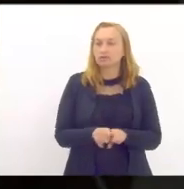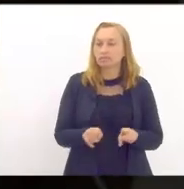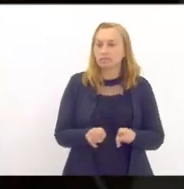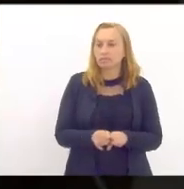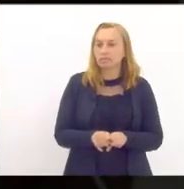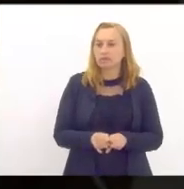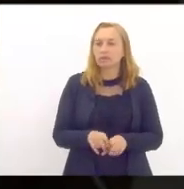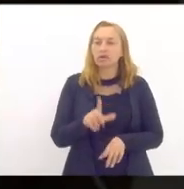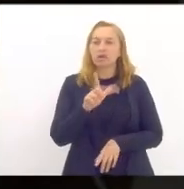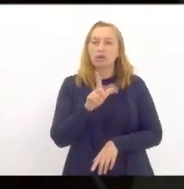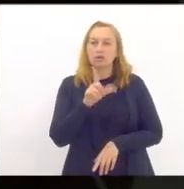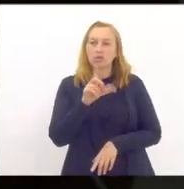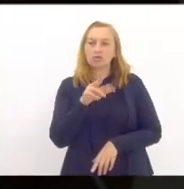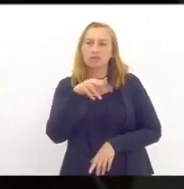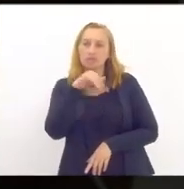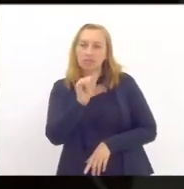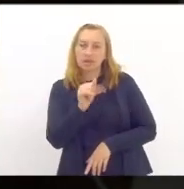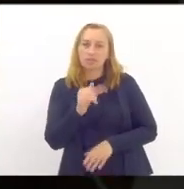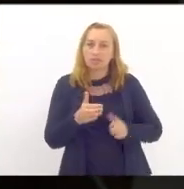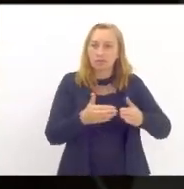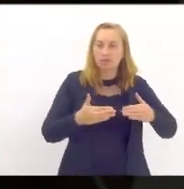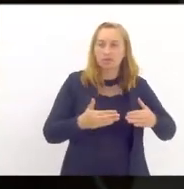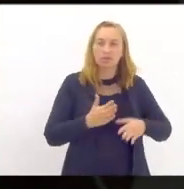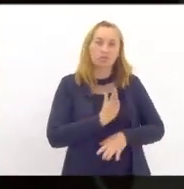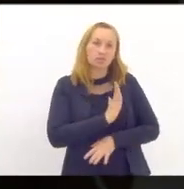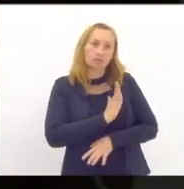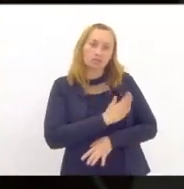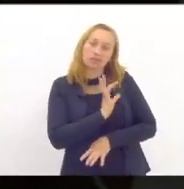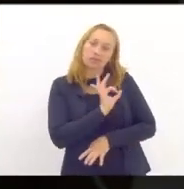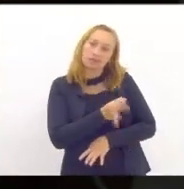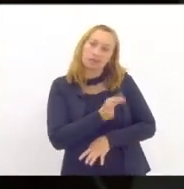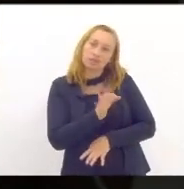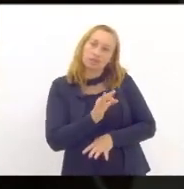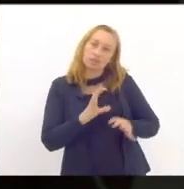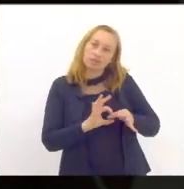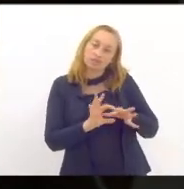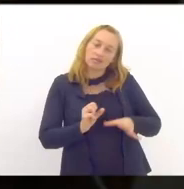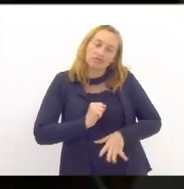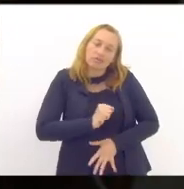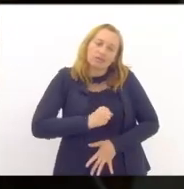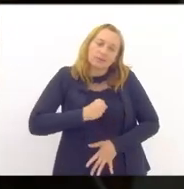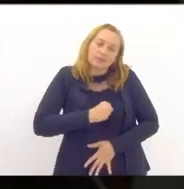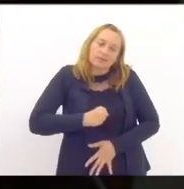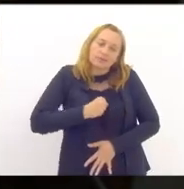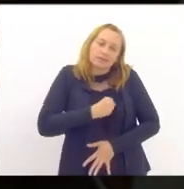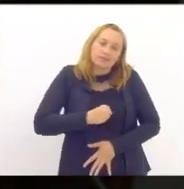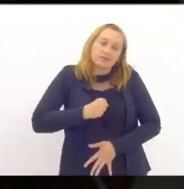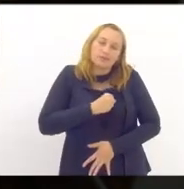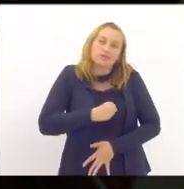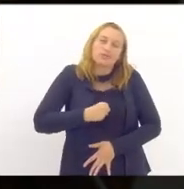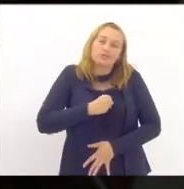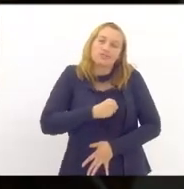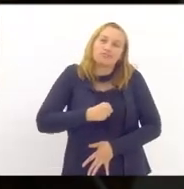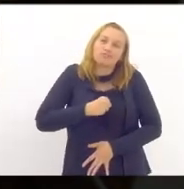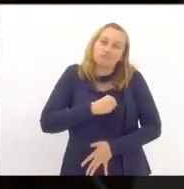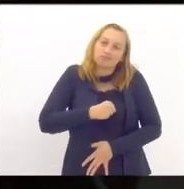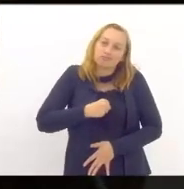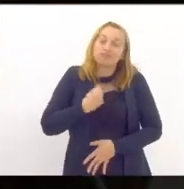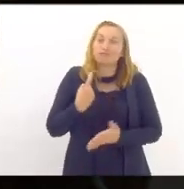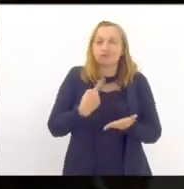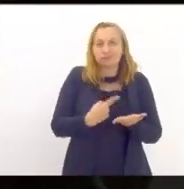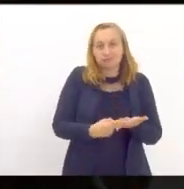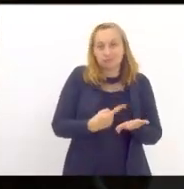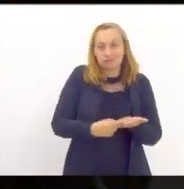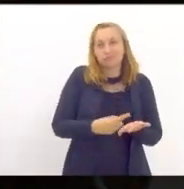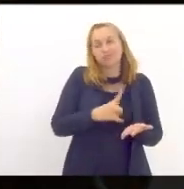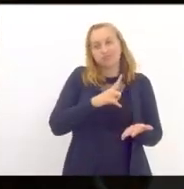permita, Ludmira, preside o nosso coração na certeza que já deixa muitas saudades e que tem o